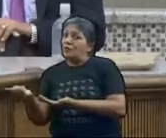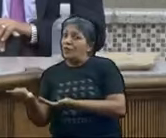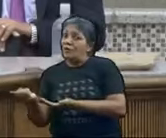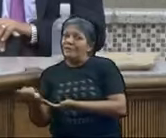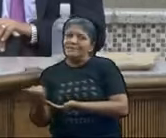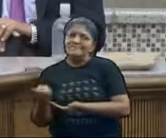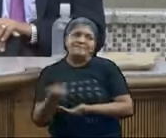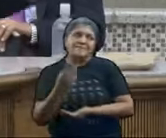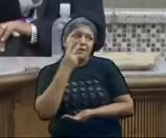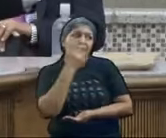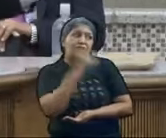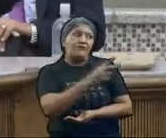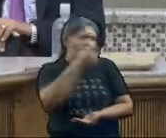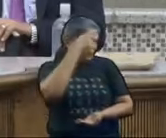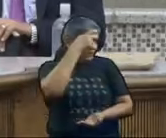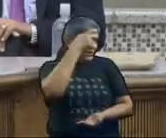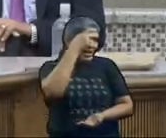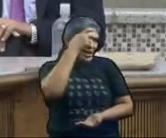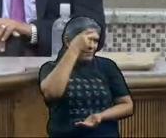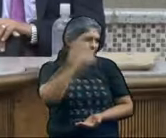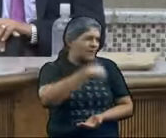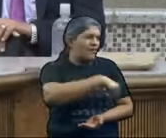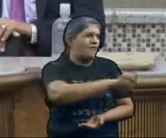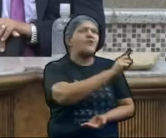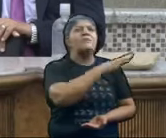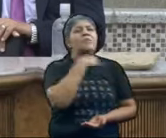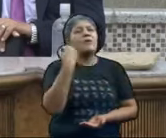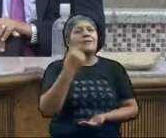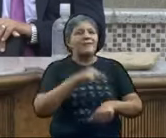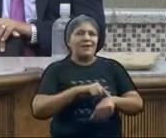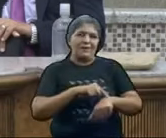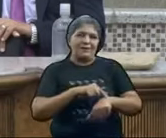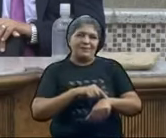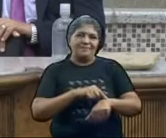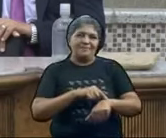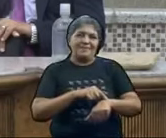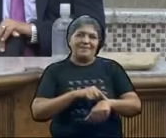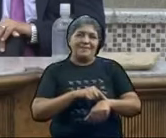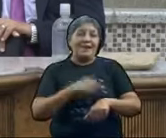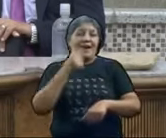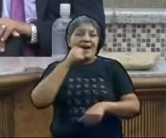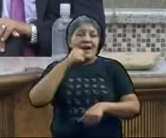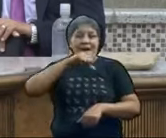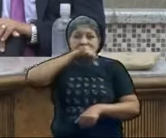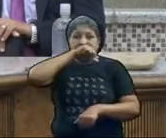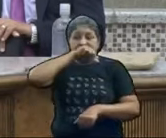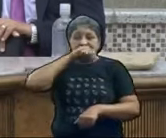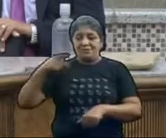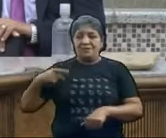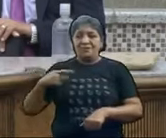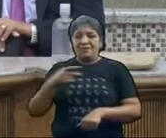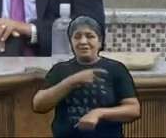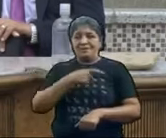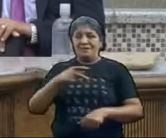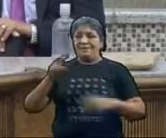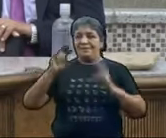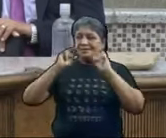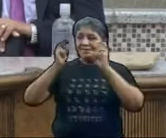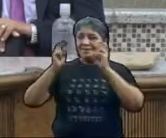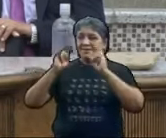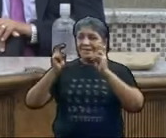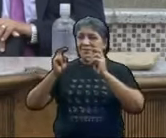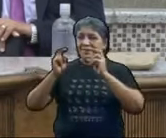literal. Os céus de Deus é uma morada que o Senhor tem preparado para mim e para você. Que amamos a sua vida e somos chamados pelo seu decreto.